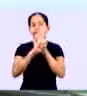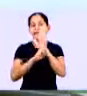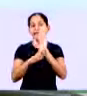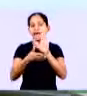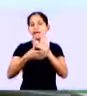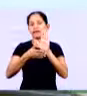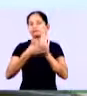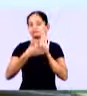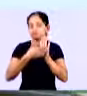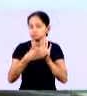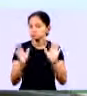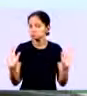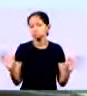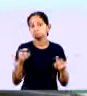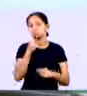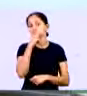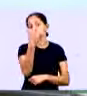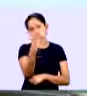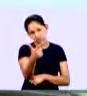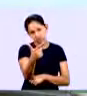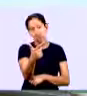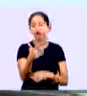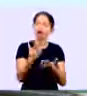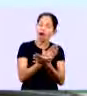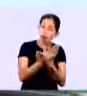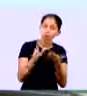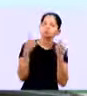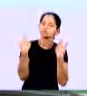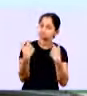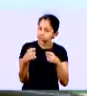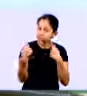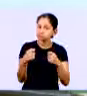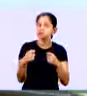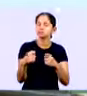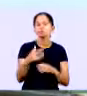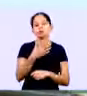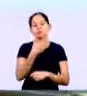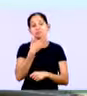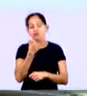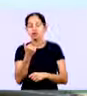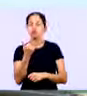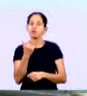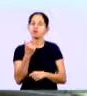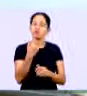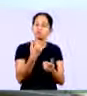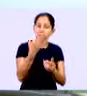não necessitam ter esse sistema, tem empresas que necessitam, e aí cada caso deve ser estudado